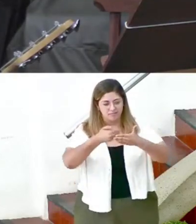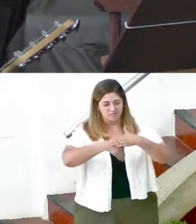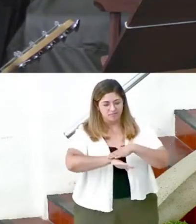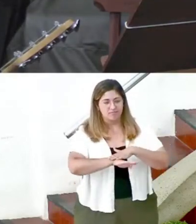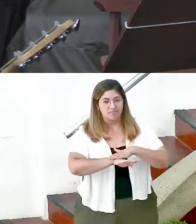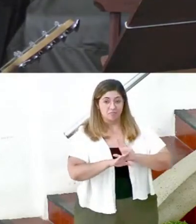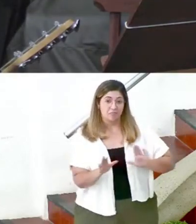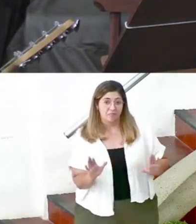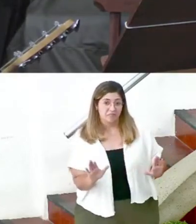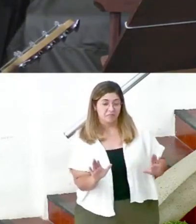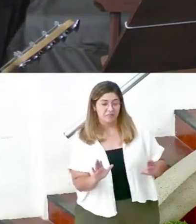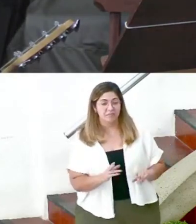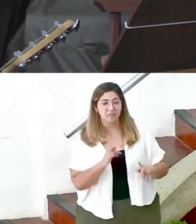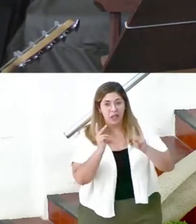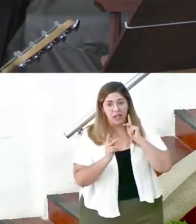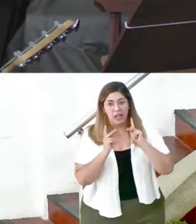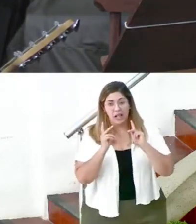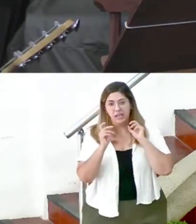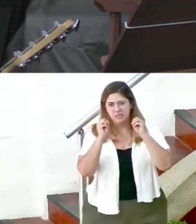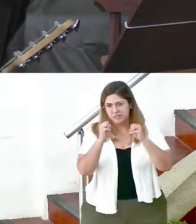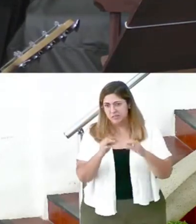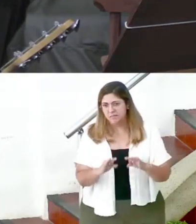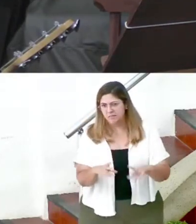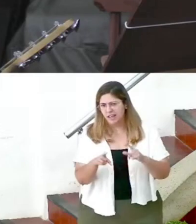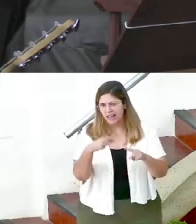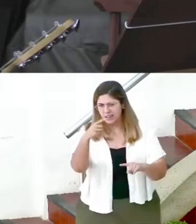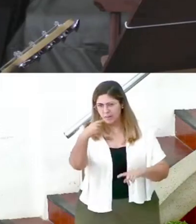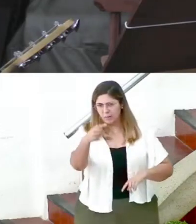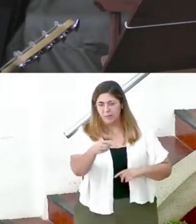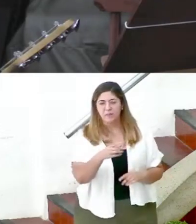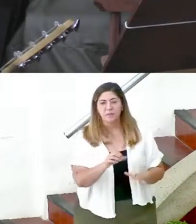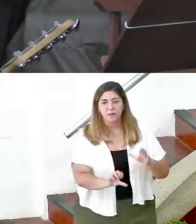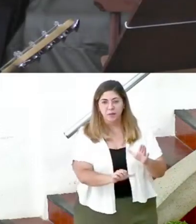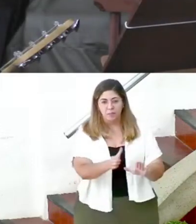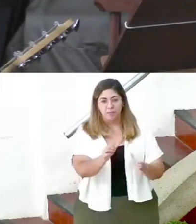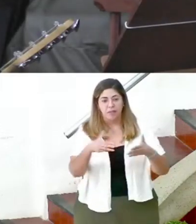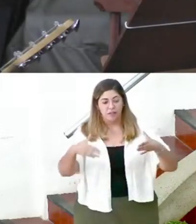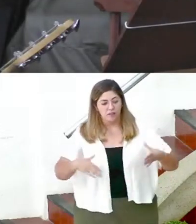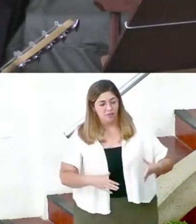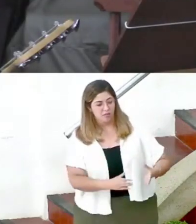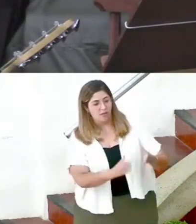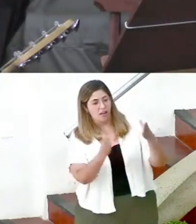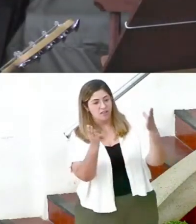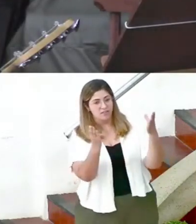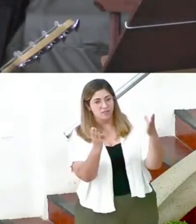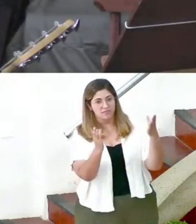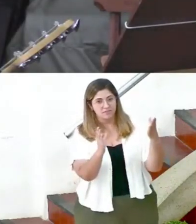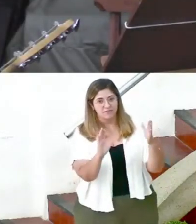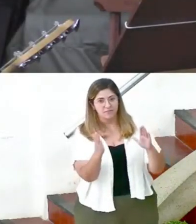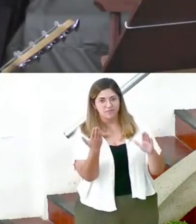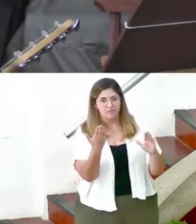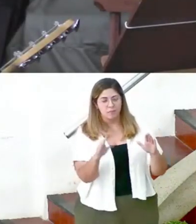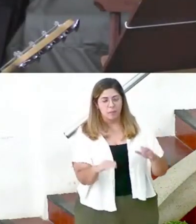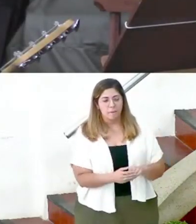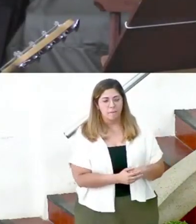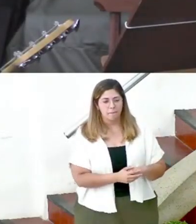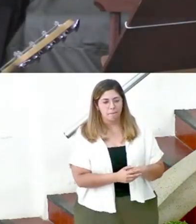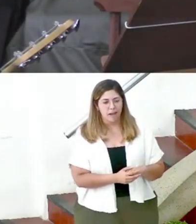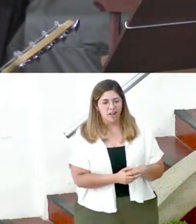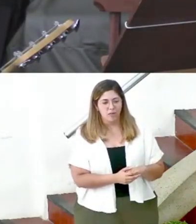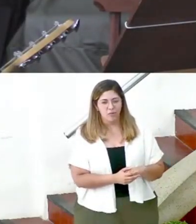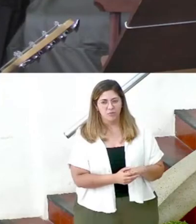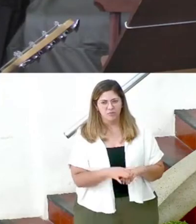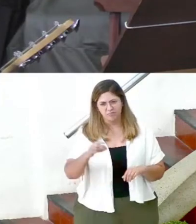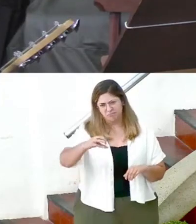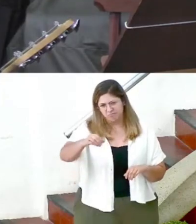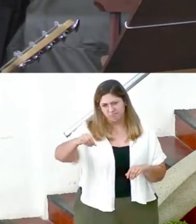Bíblia dentro. É isso que o pastor quer que você desenhe. Desenhe aí um vaso de barro. Eu não sei exatamente qual a